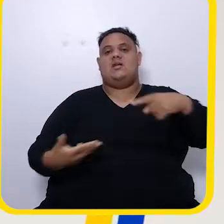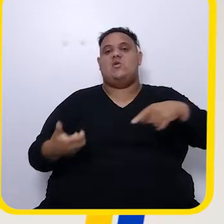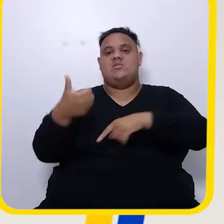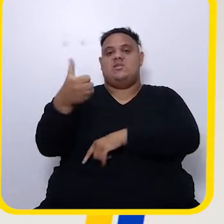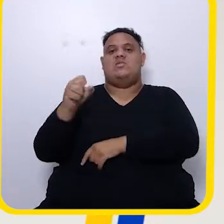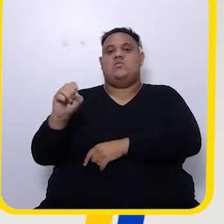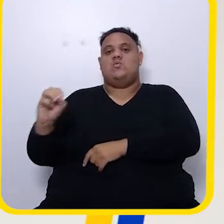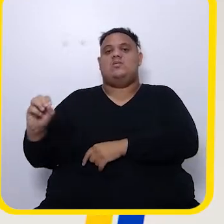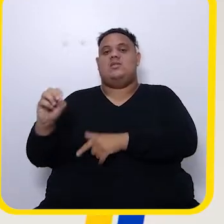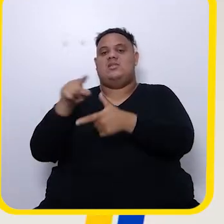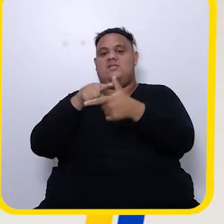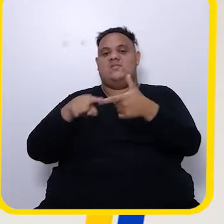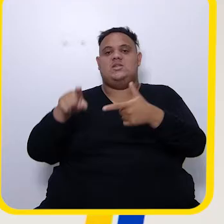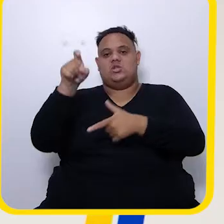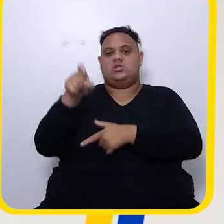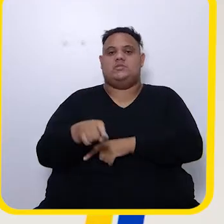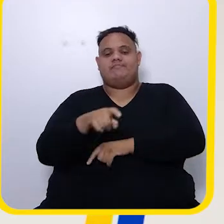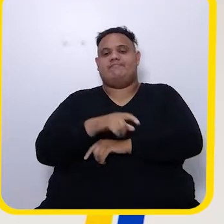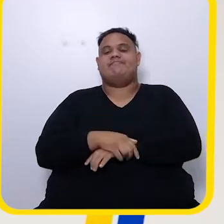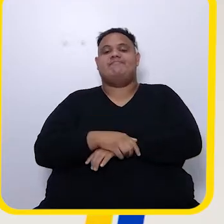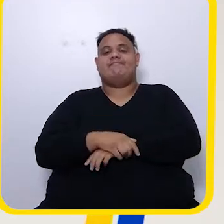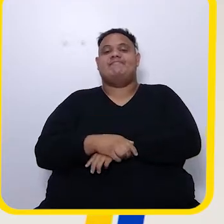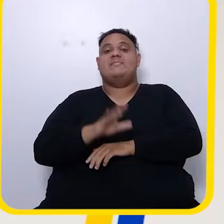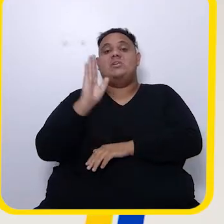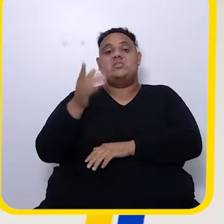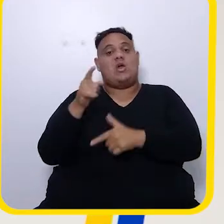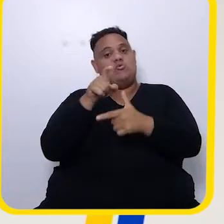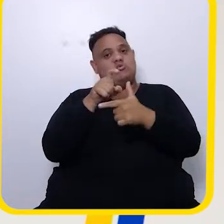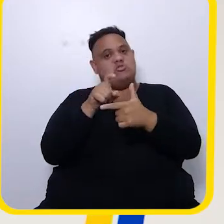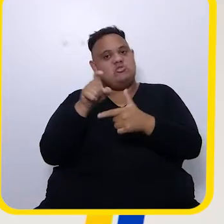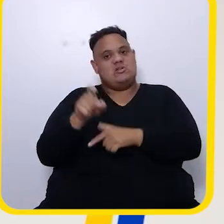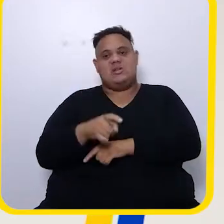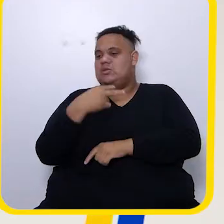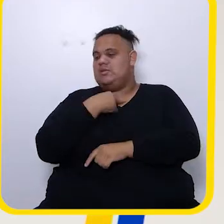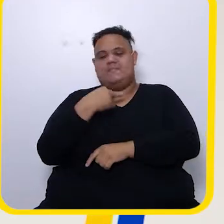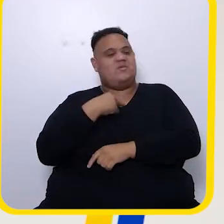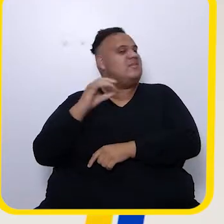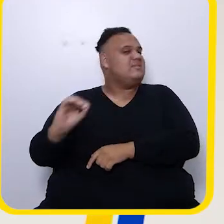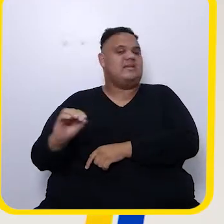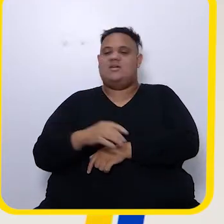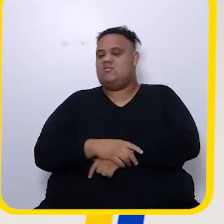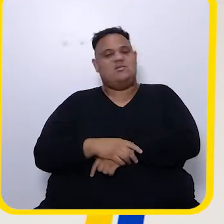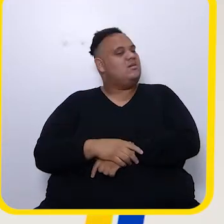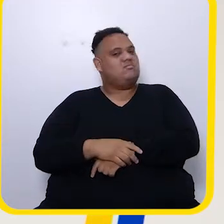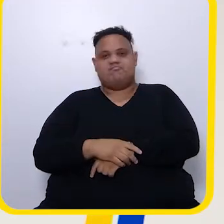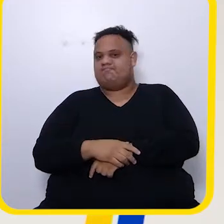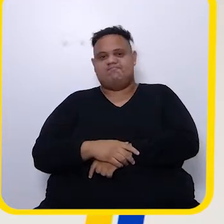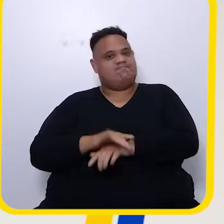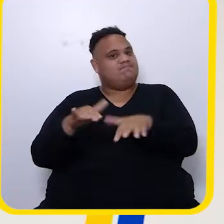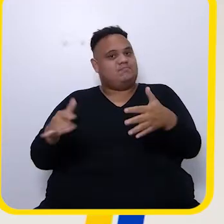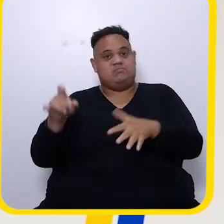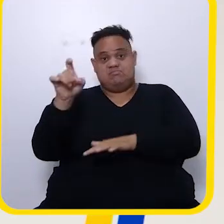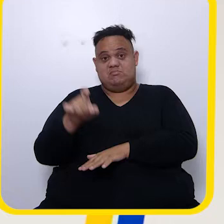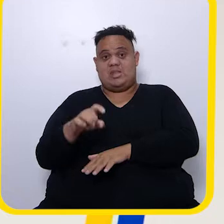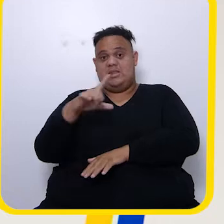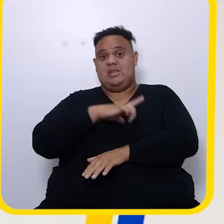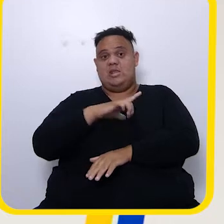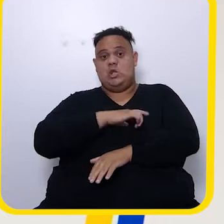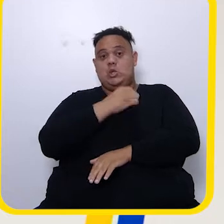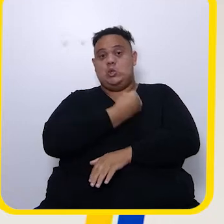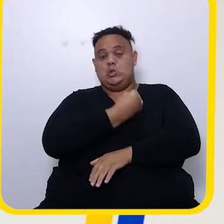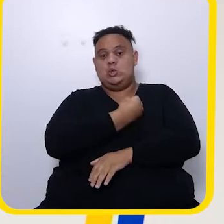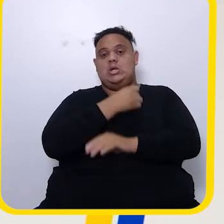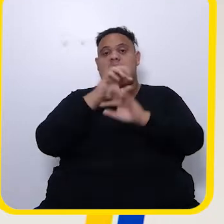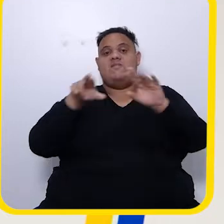180 dividido por x, já que o x não pode ser 0, então a segunda condição de existência é que esse x tem que ser um número diferente